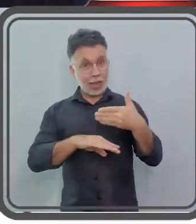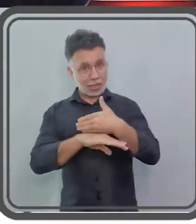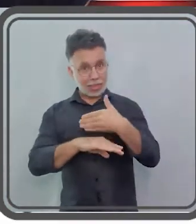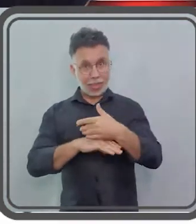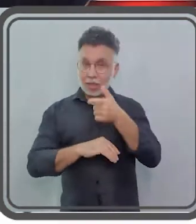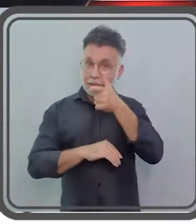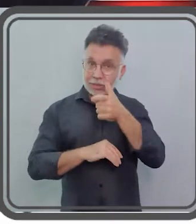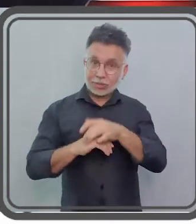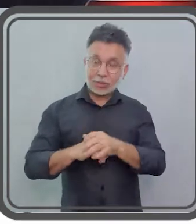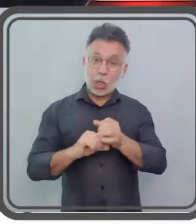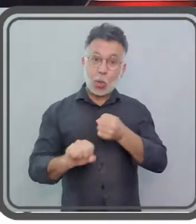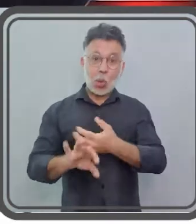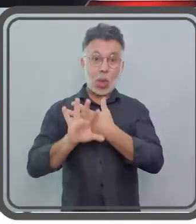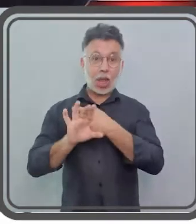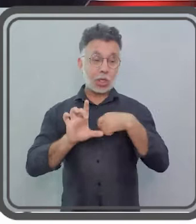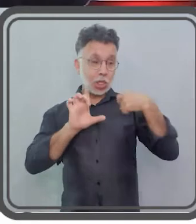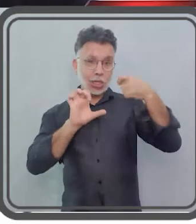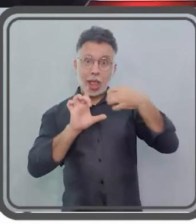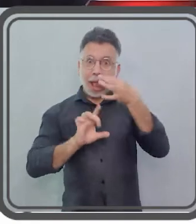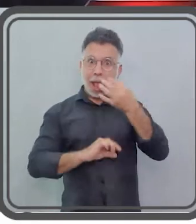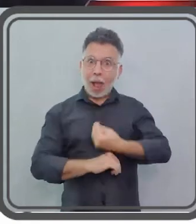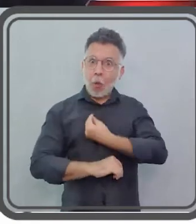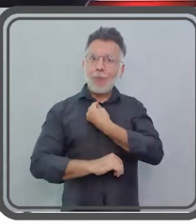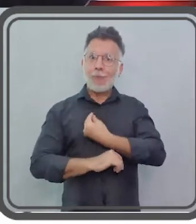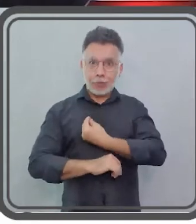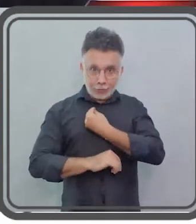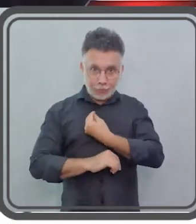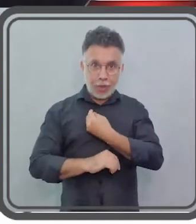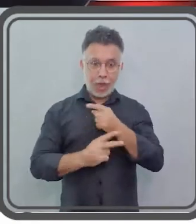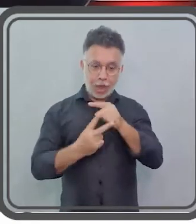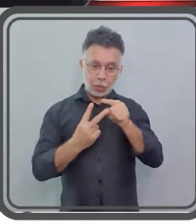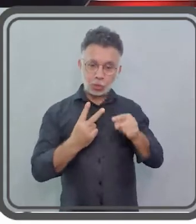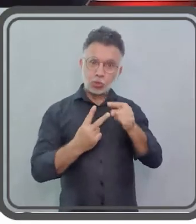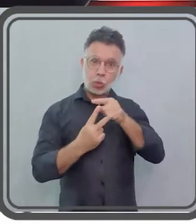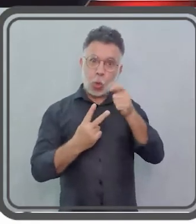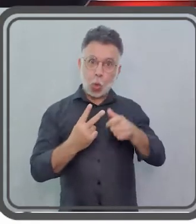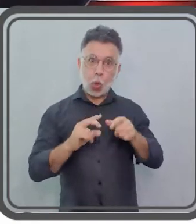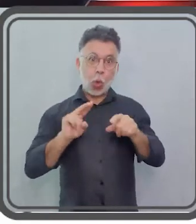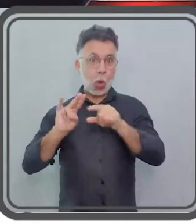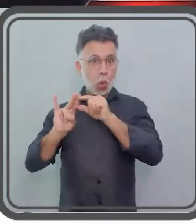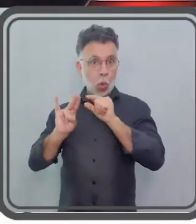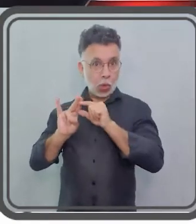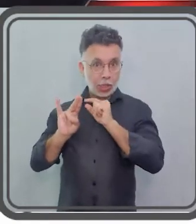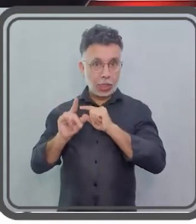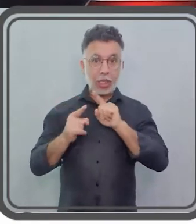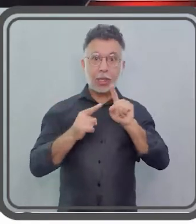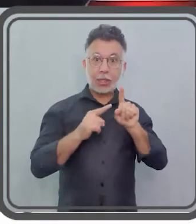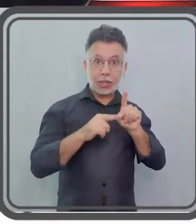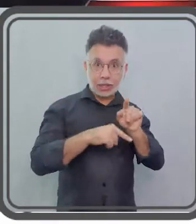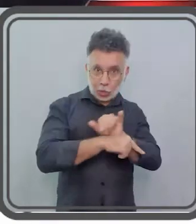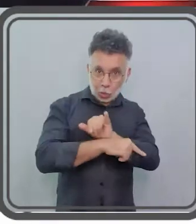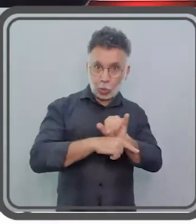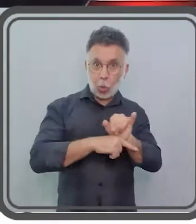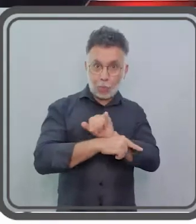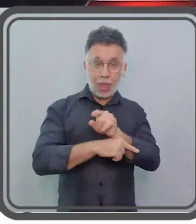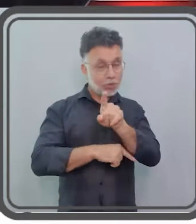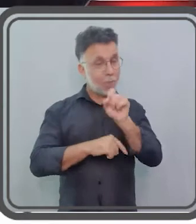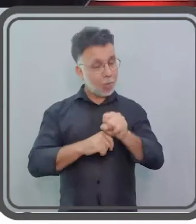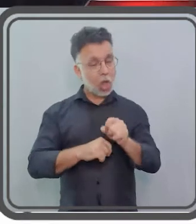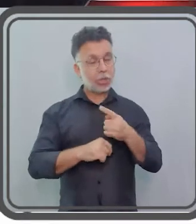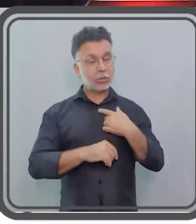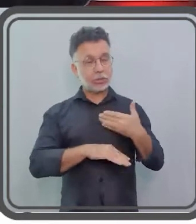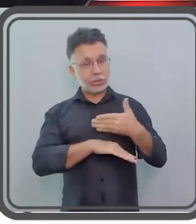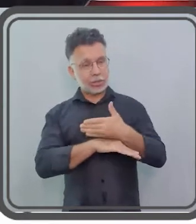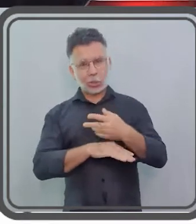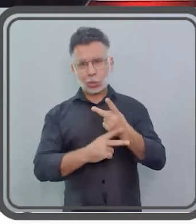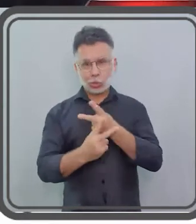do Intox, que nossas transmissões são ao vivo em duas plataformas, no LinkedIn e no YouTube, você pode participar de